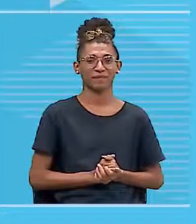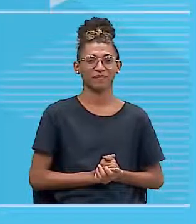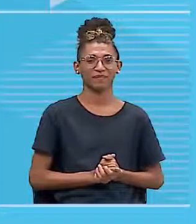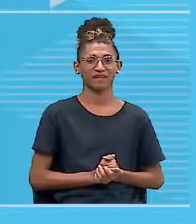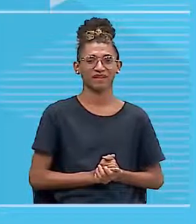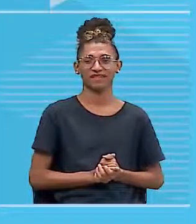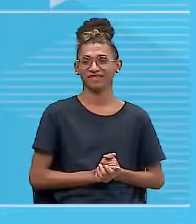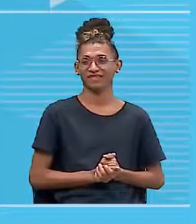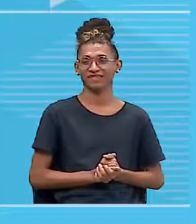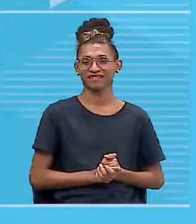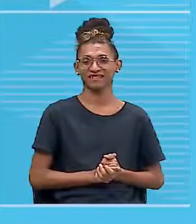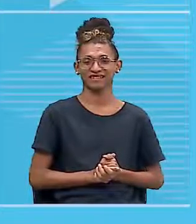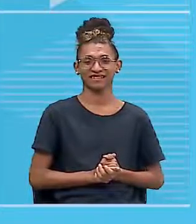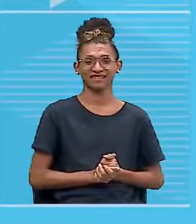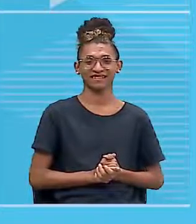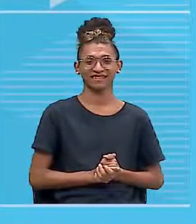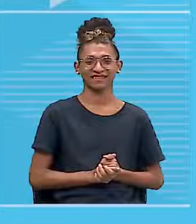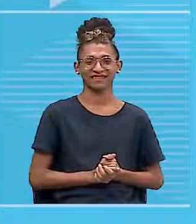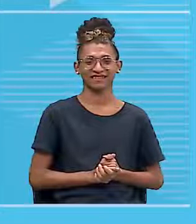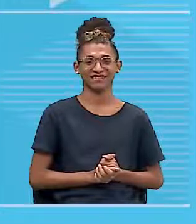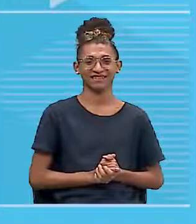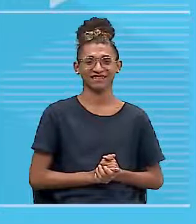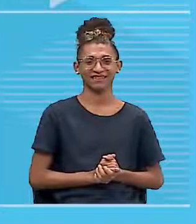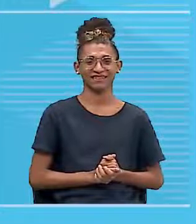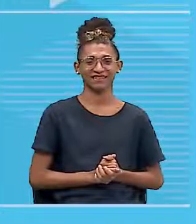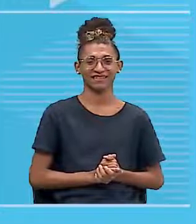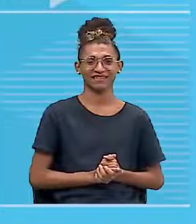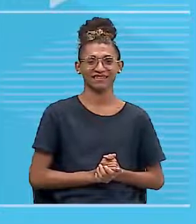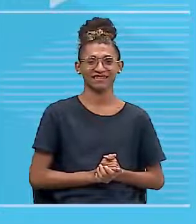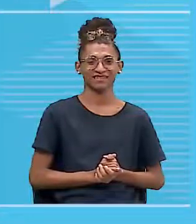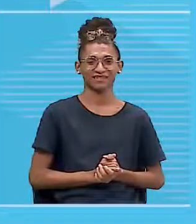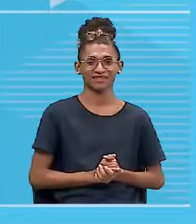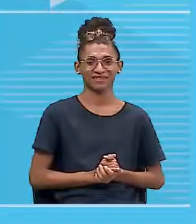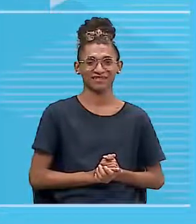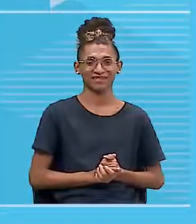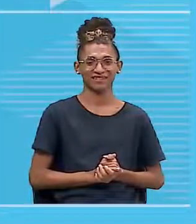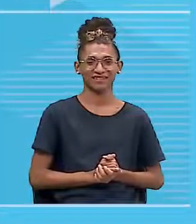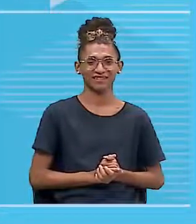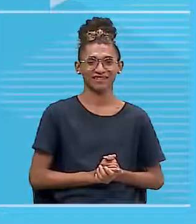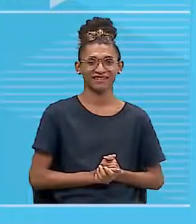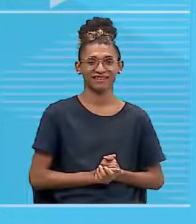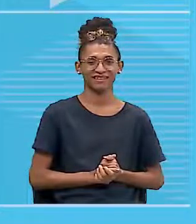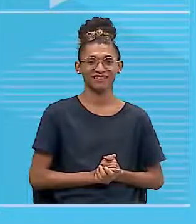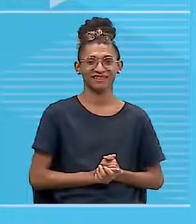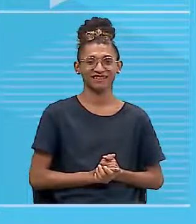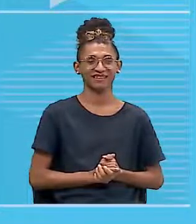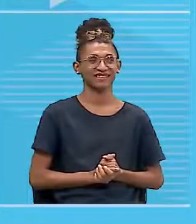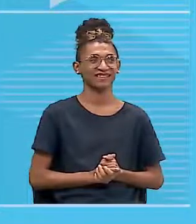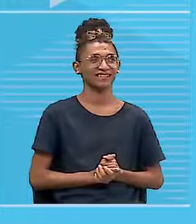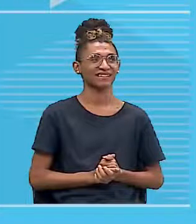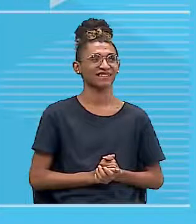não Joyce não não só o print viu só o print viu só o print galera olha o gráfico agora vamos finalizar